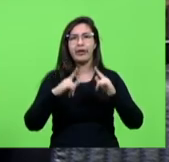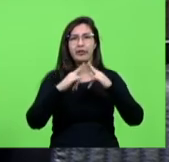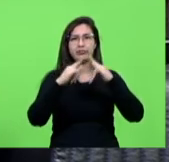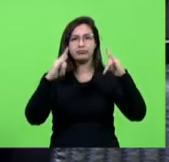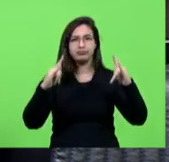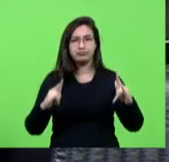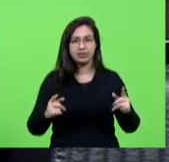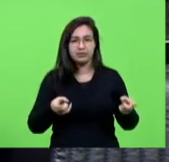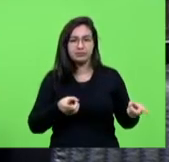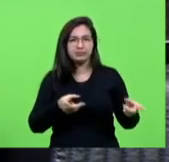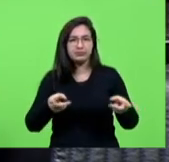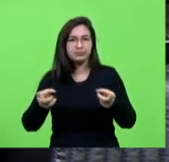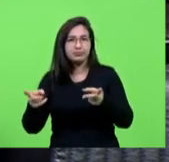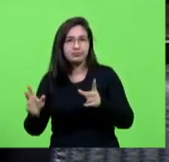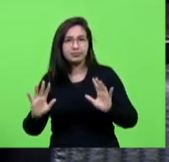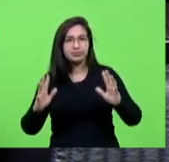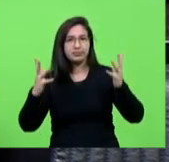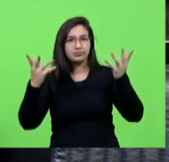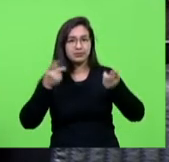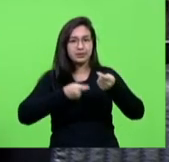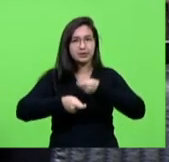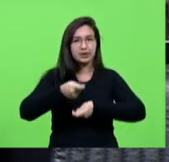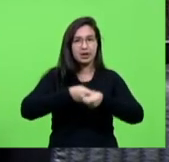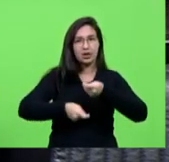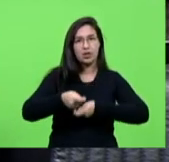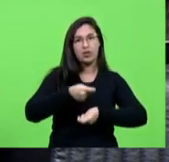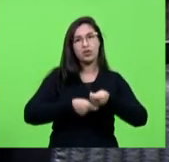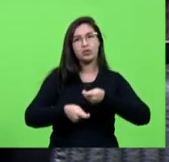Do que é uma feira de negócios, do que é uma...